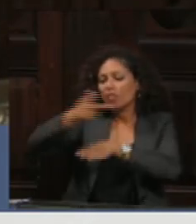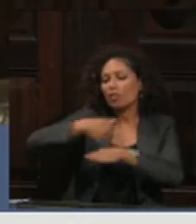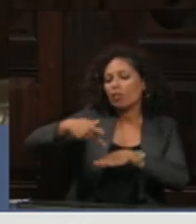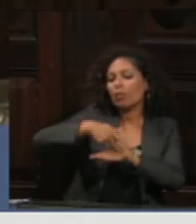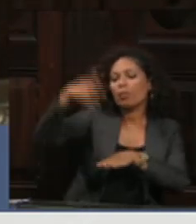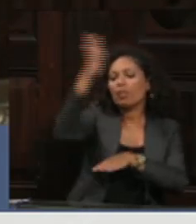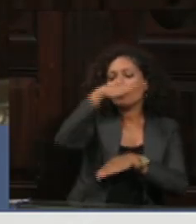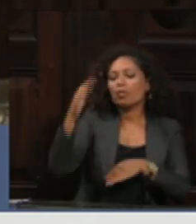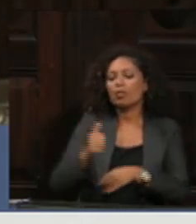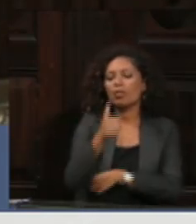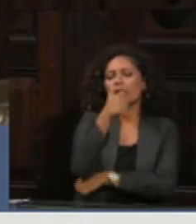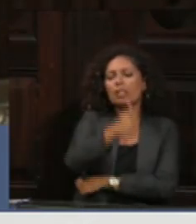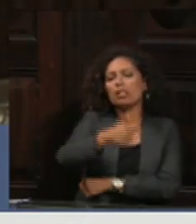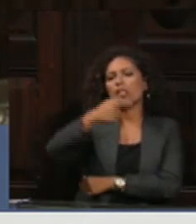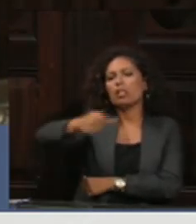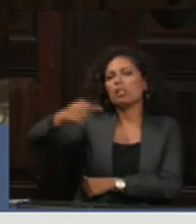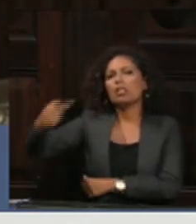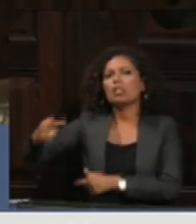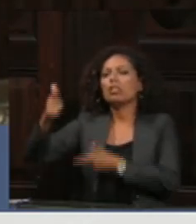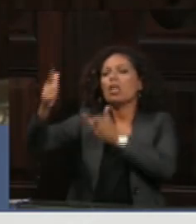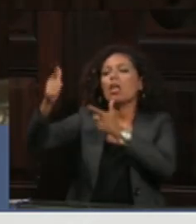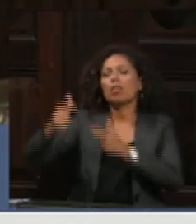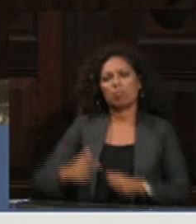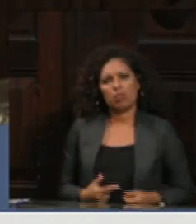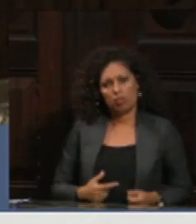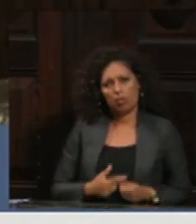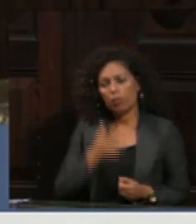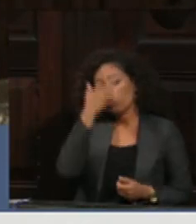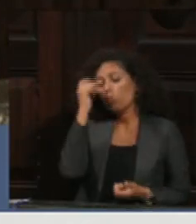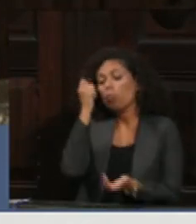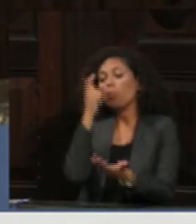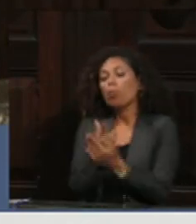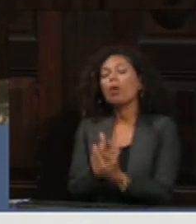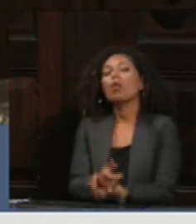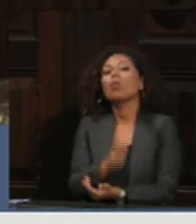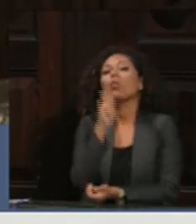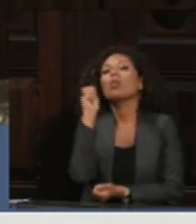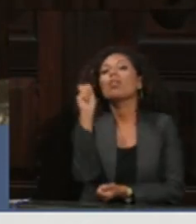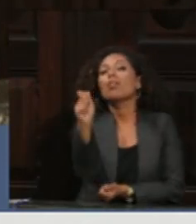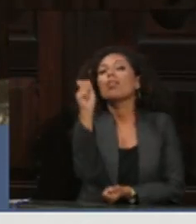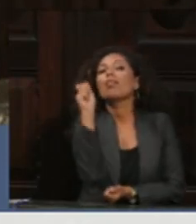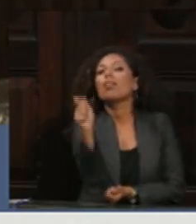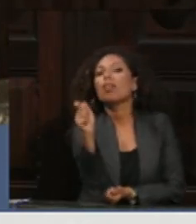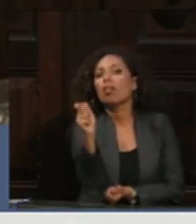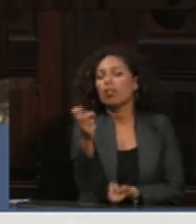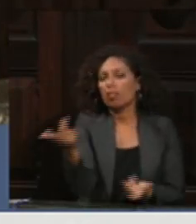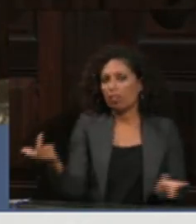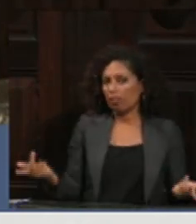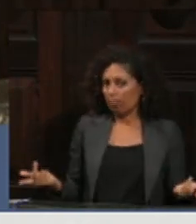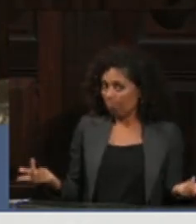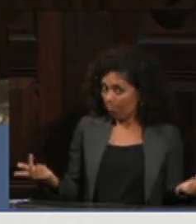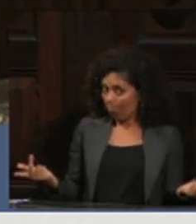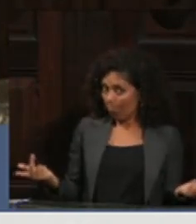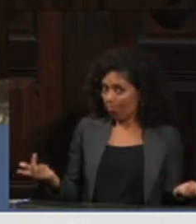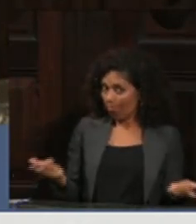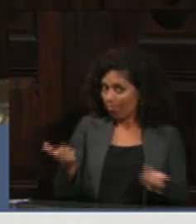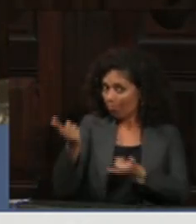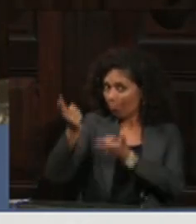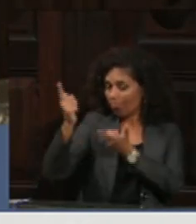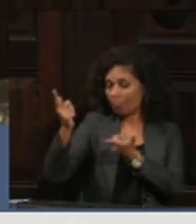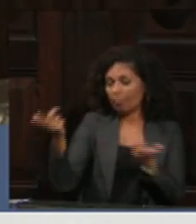177 fuzis? Quem pagou esta carga